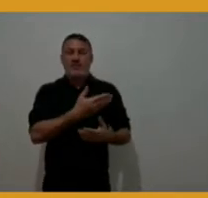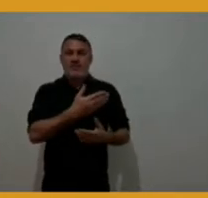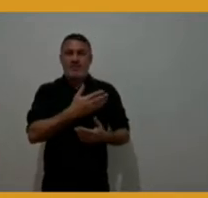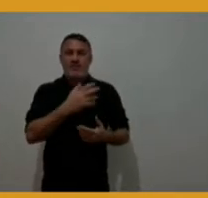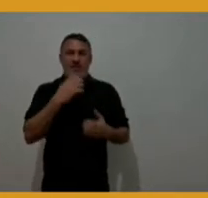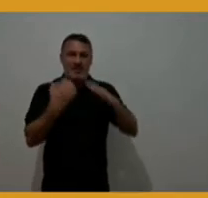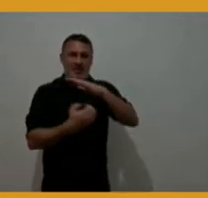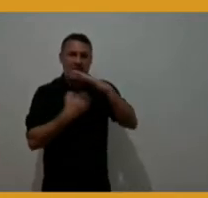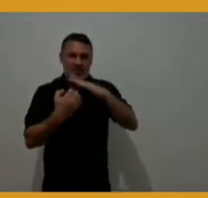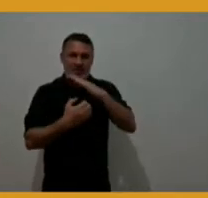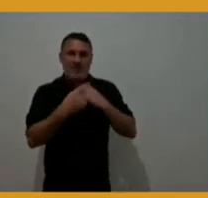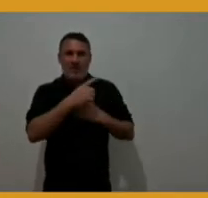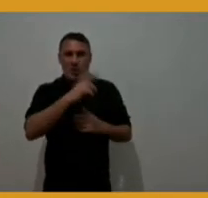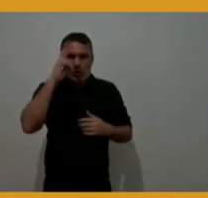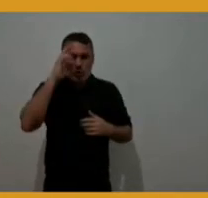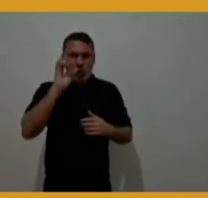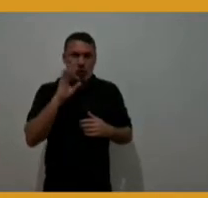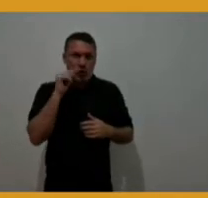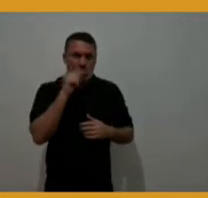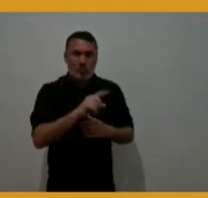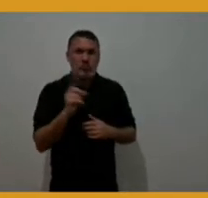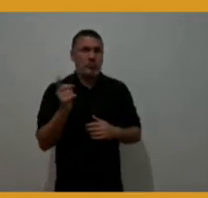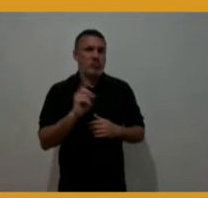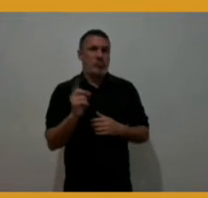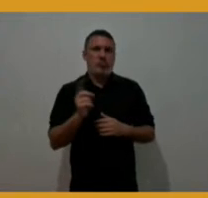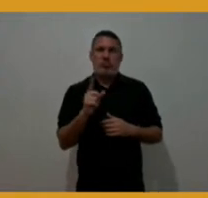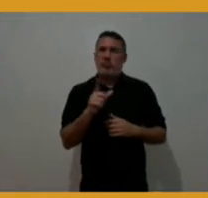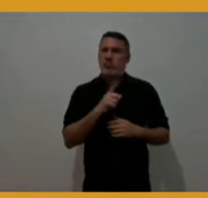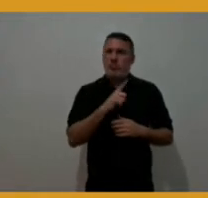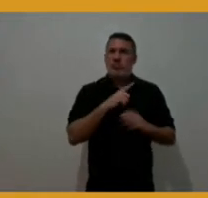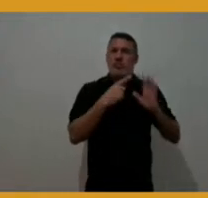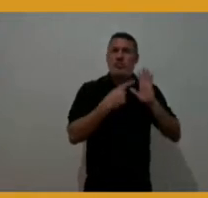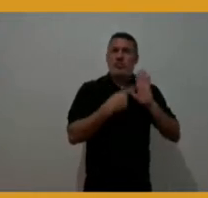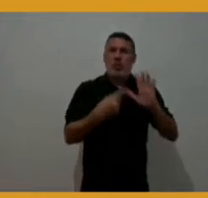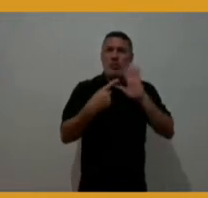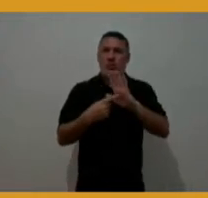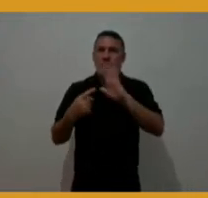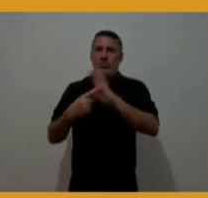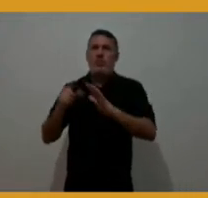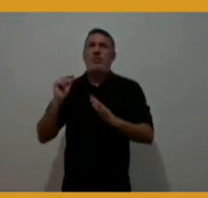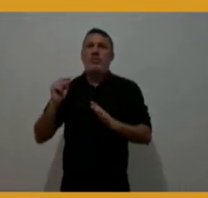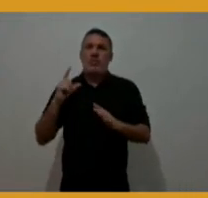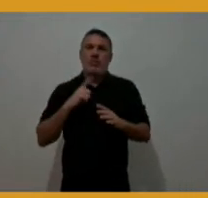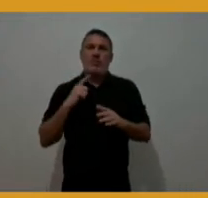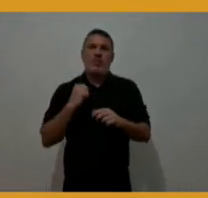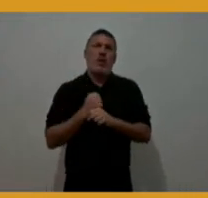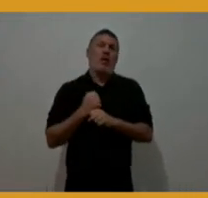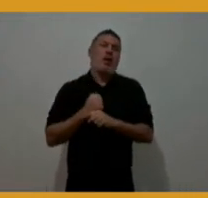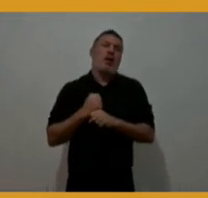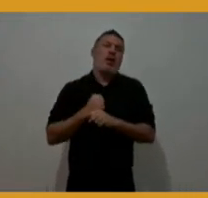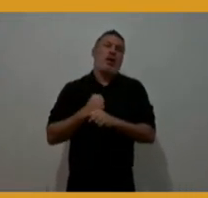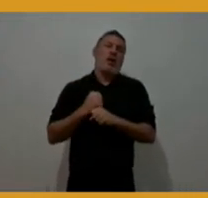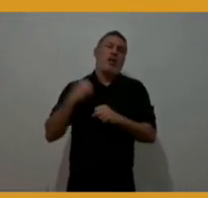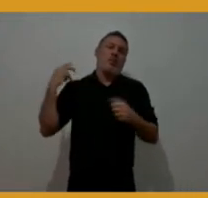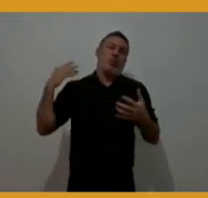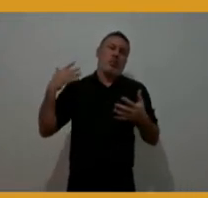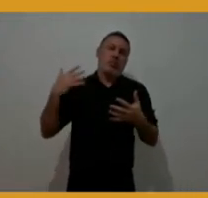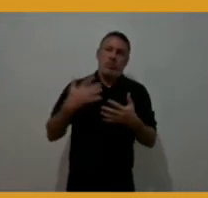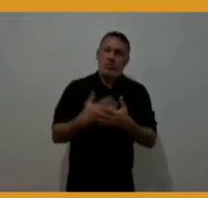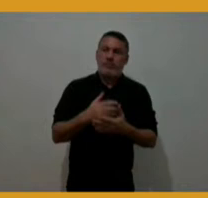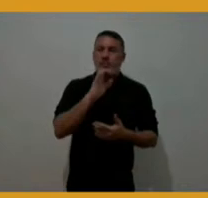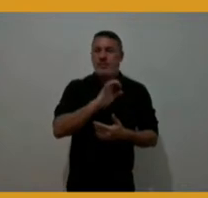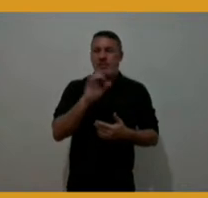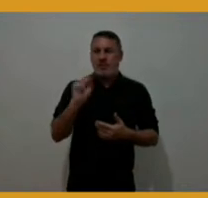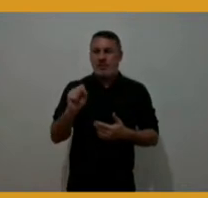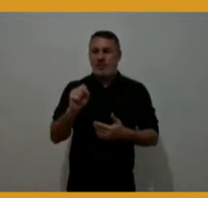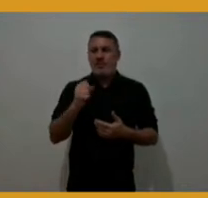de contribuir decisivamente para a saída de uma crise que se arrastou por anos, o espírito santo empreendedor de Jônia Cetristão deu